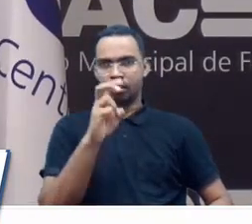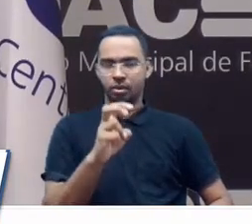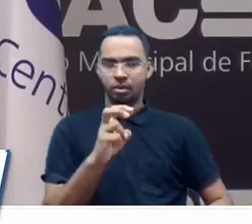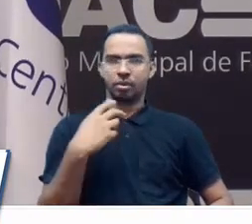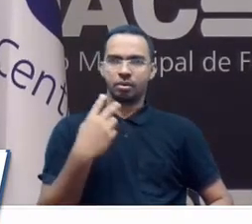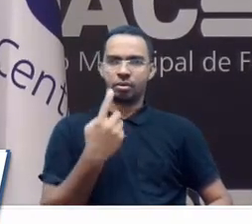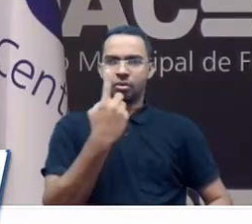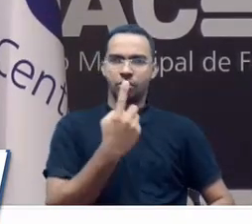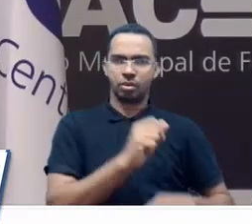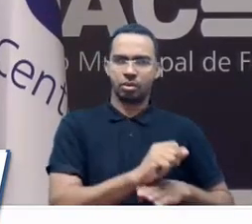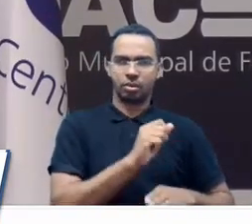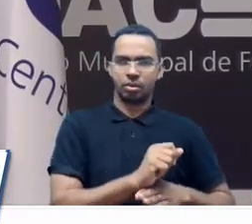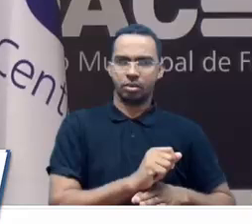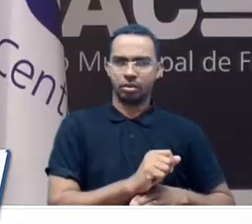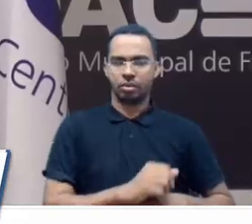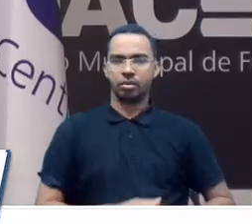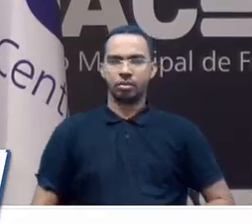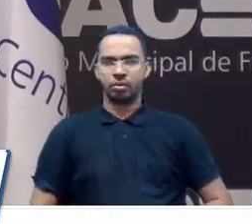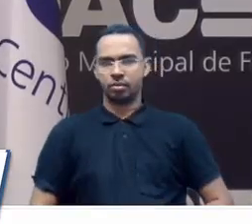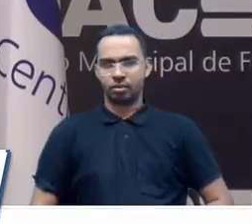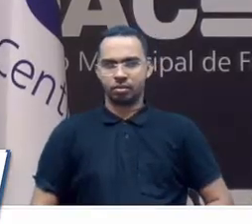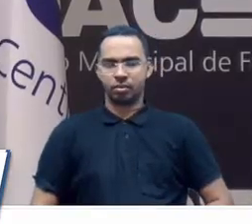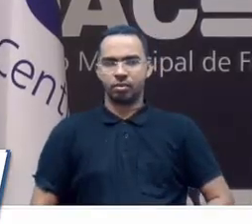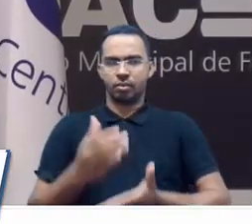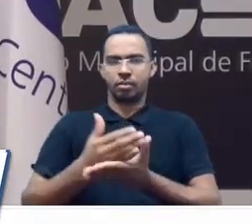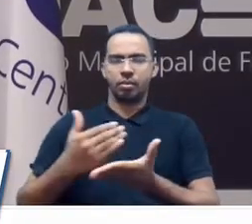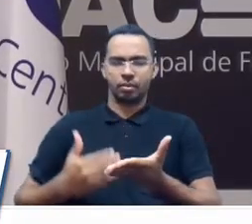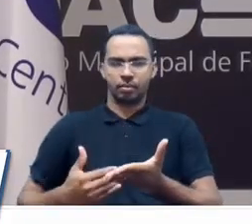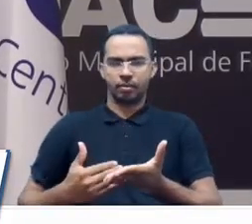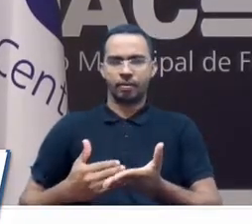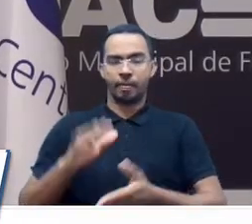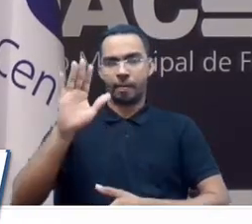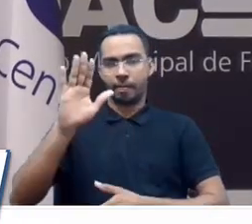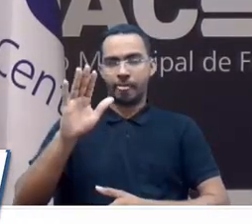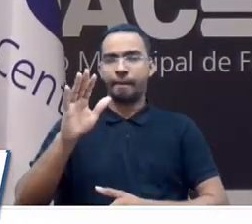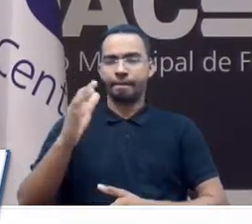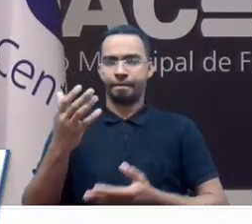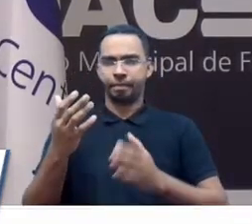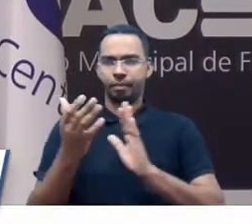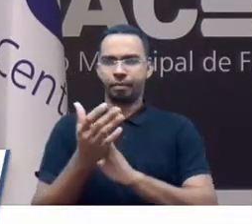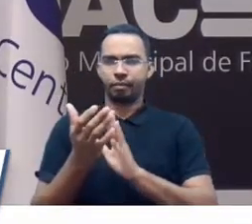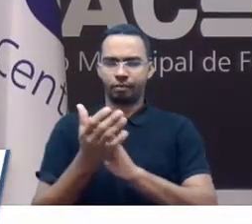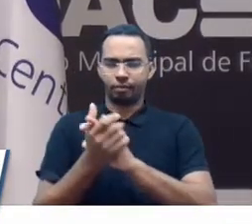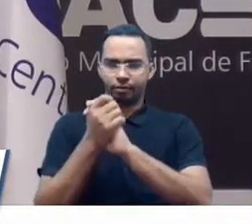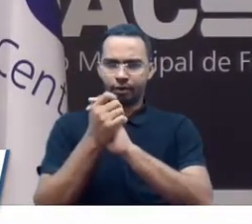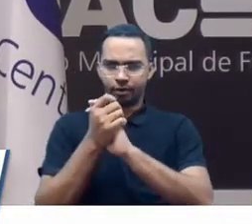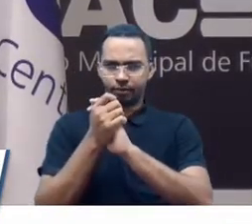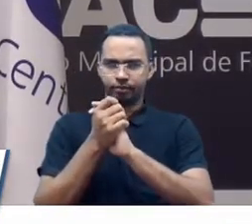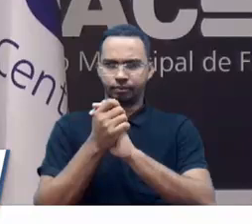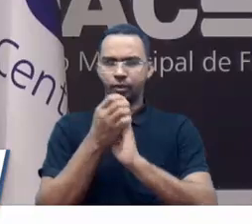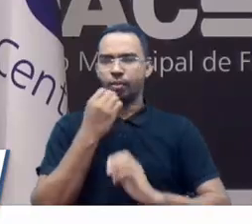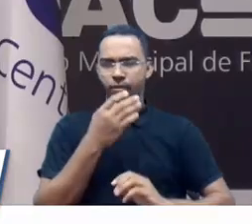assessor. Essa parte, Fra Sérgio, eu quero cumprimentá-lo, você muito feliz